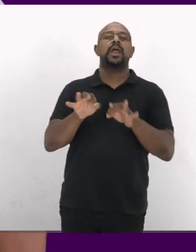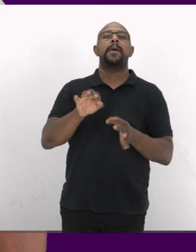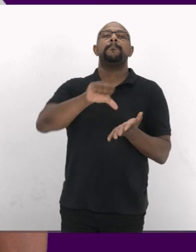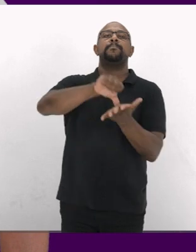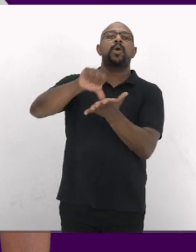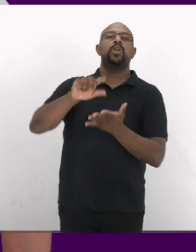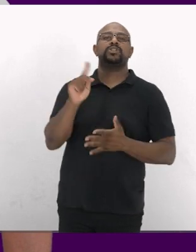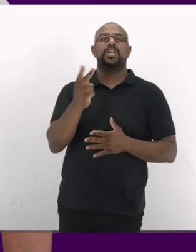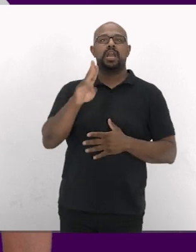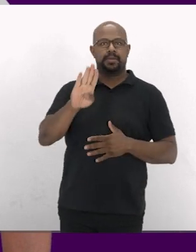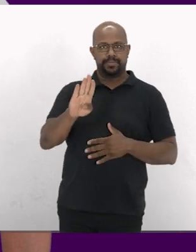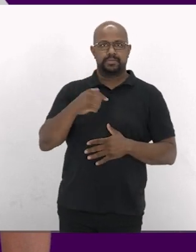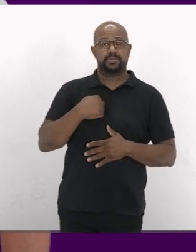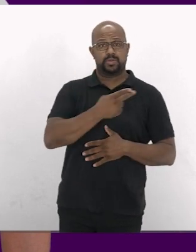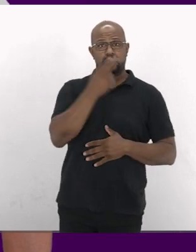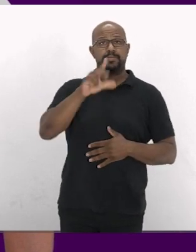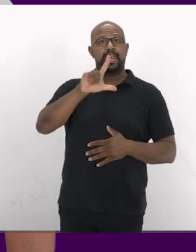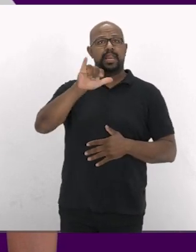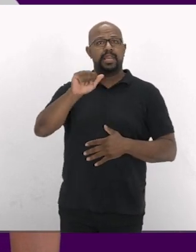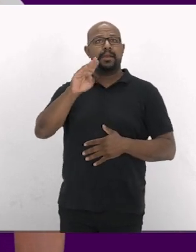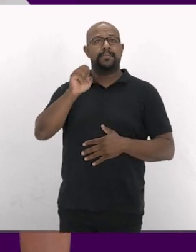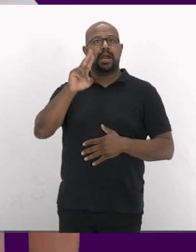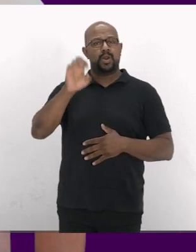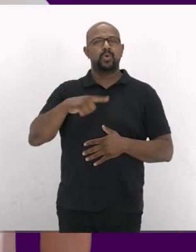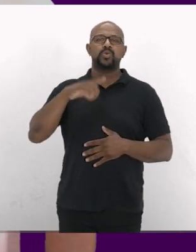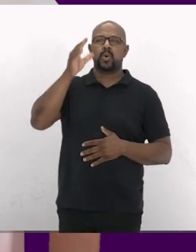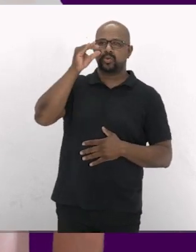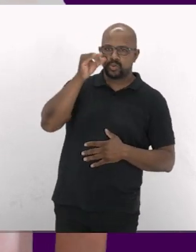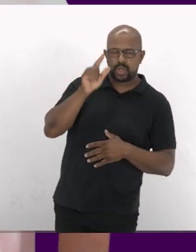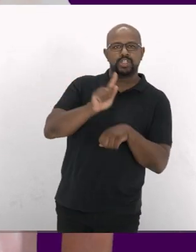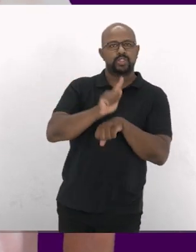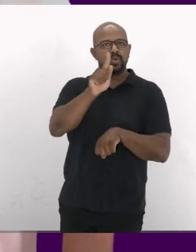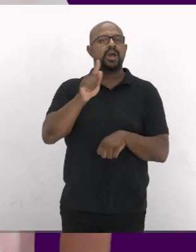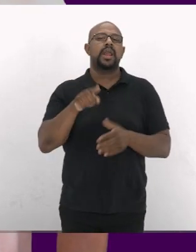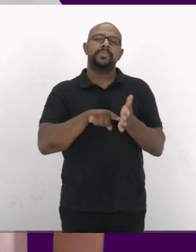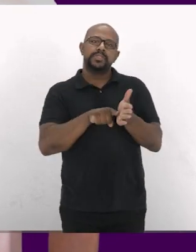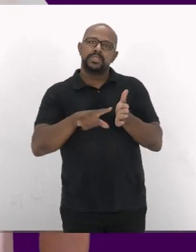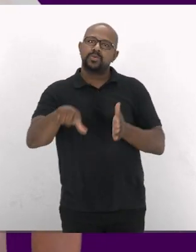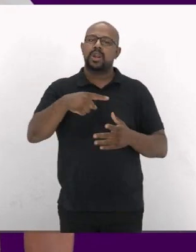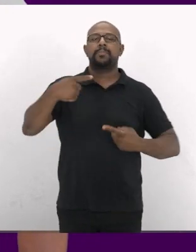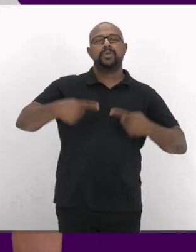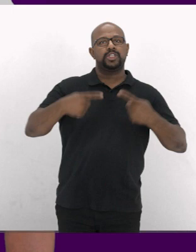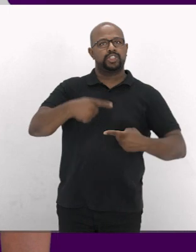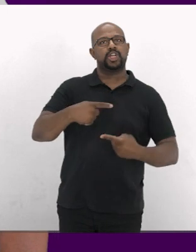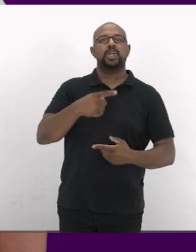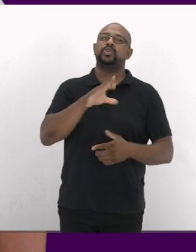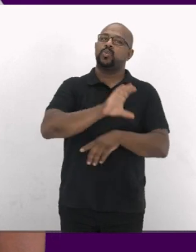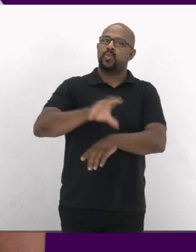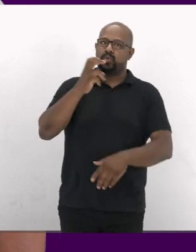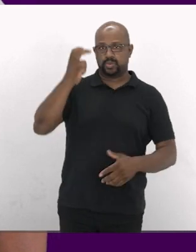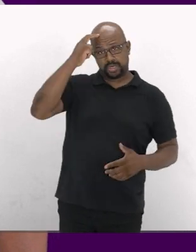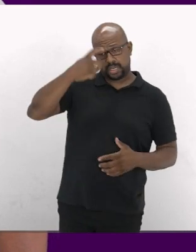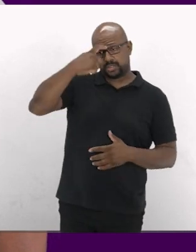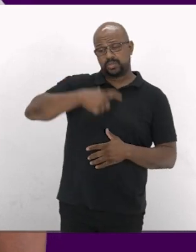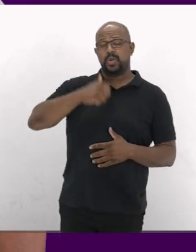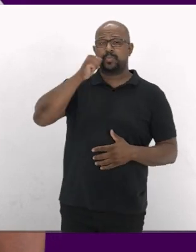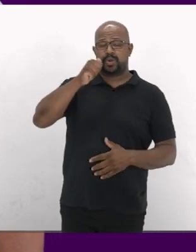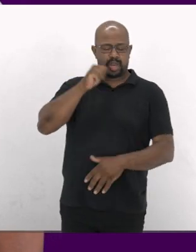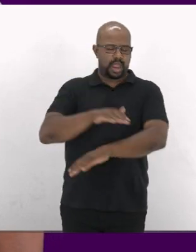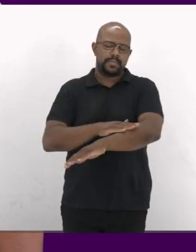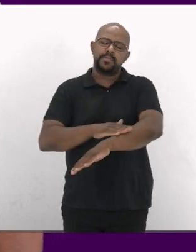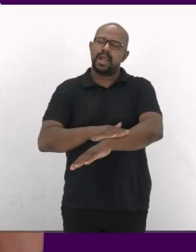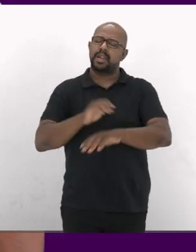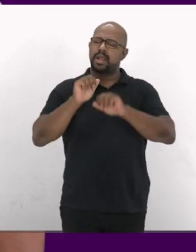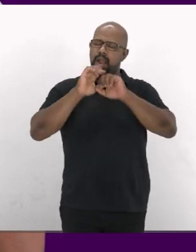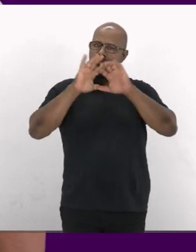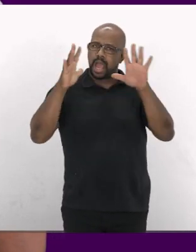pelo programa Polus Hub. Meu nome é Lia Baron, sou consultora, gestora e pesquisadora em políticas culturais. Sou uma mulher de